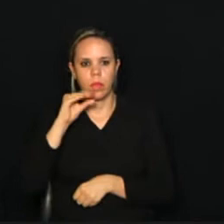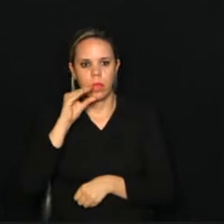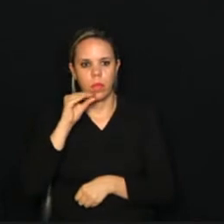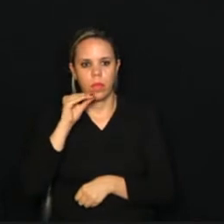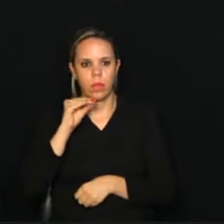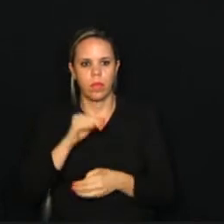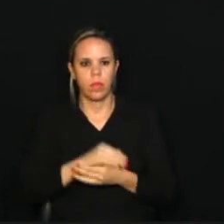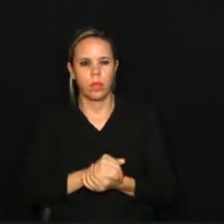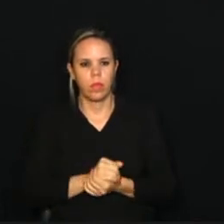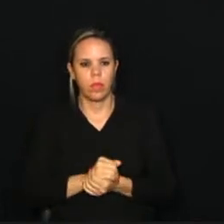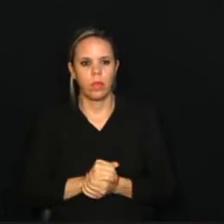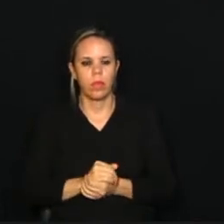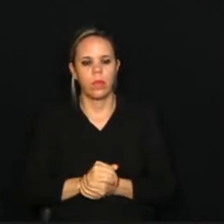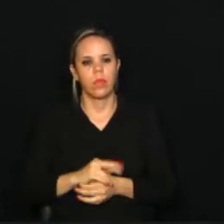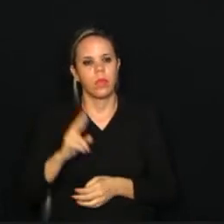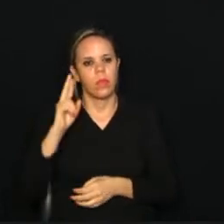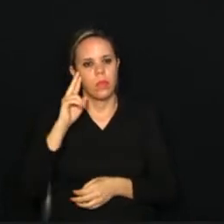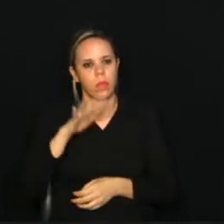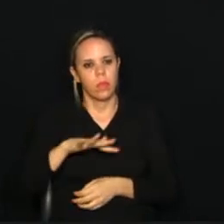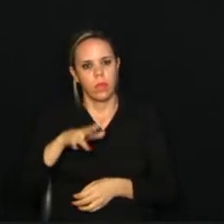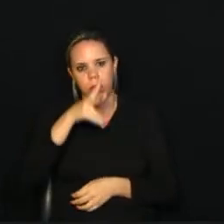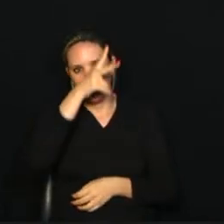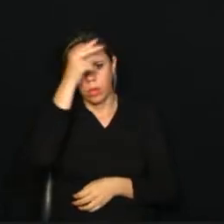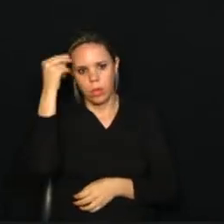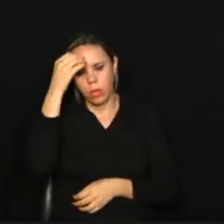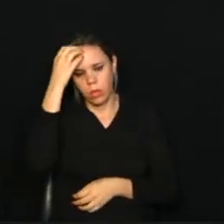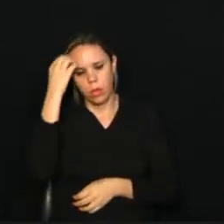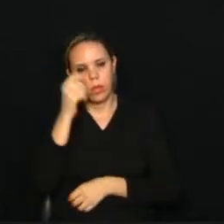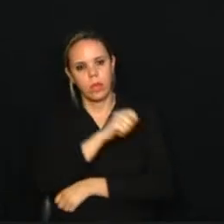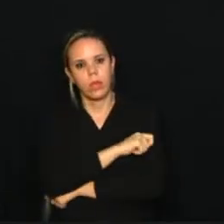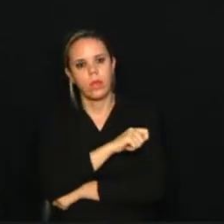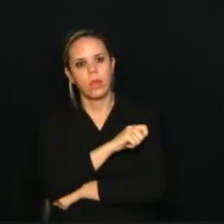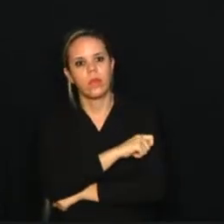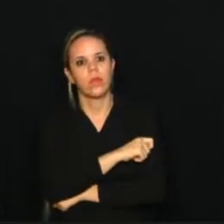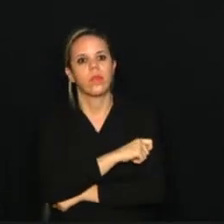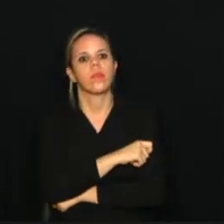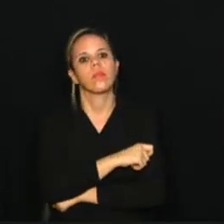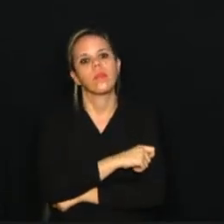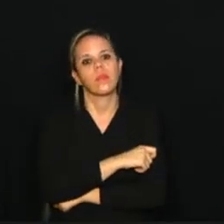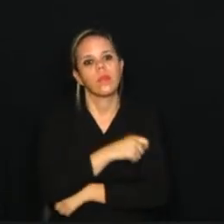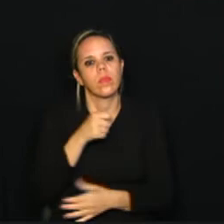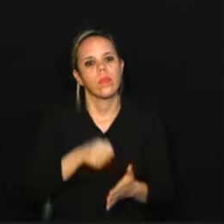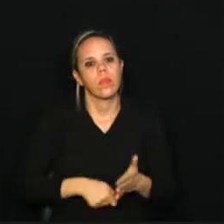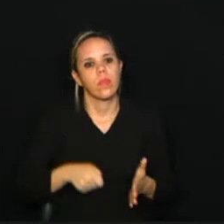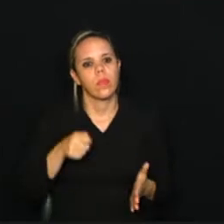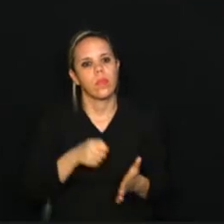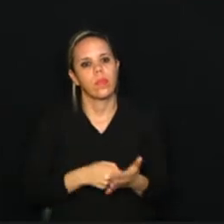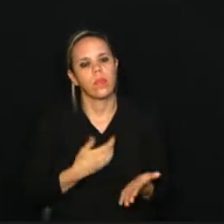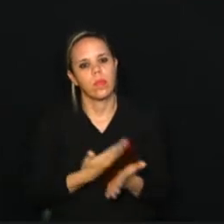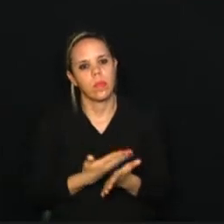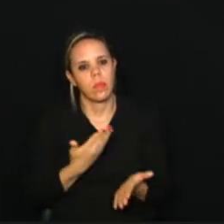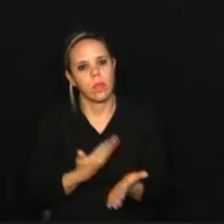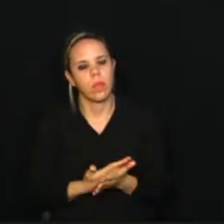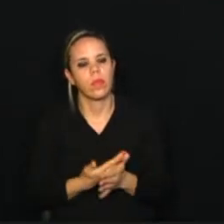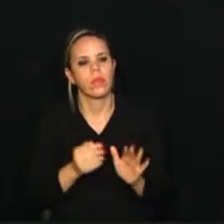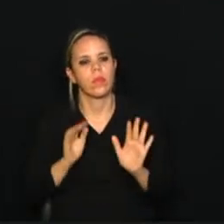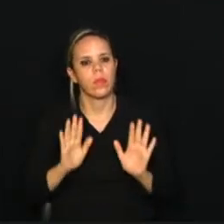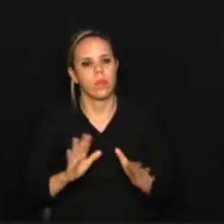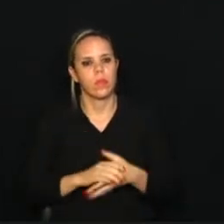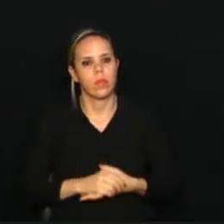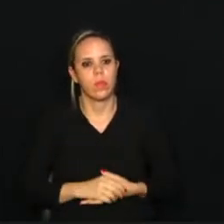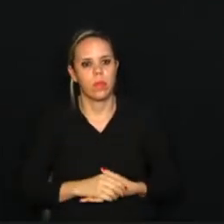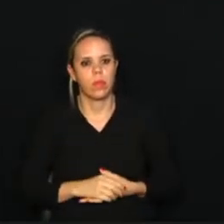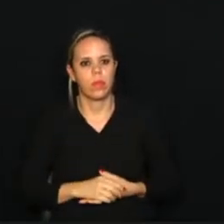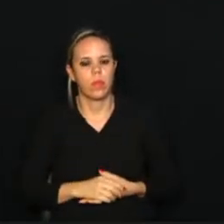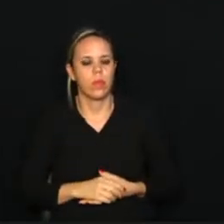funcionários, pelos gestores públicos e pelos alunos, né, que se dedicam, que estudam, mas não